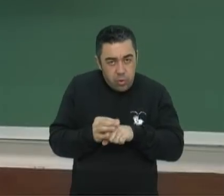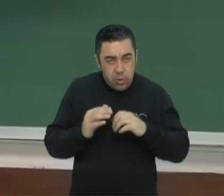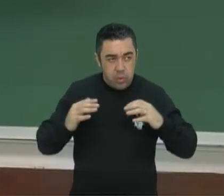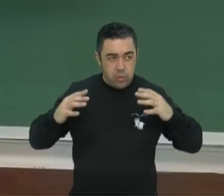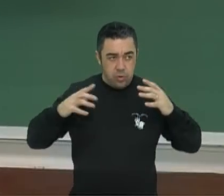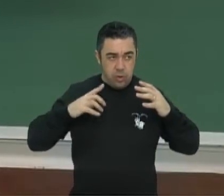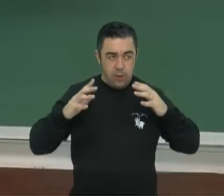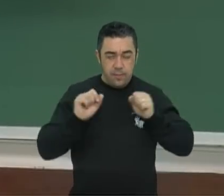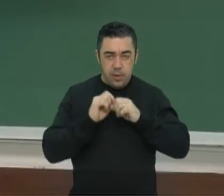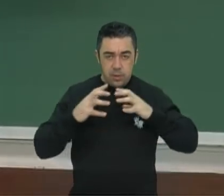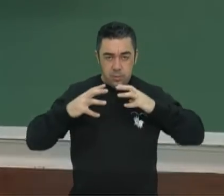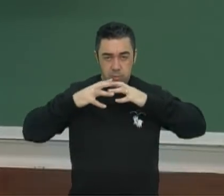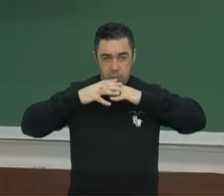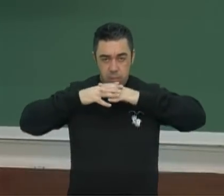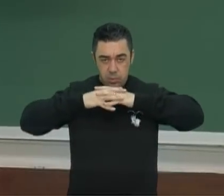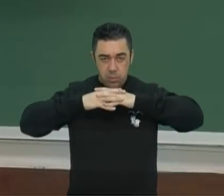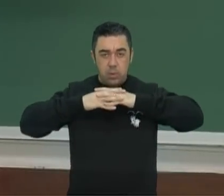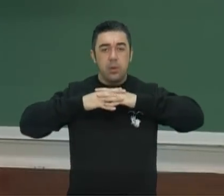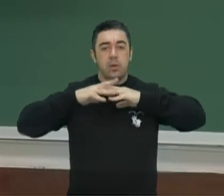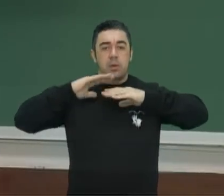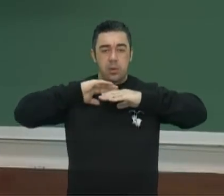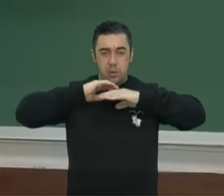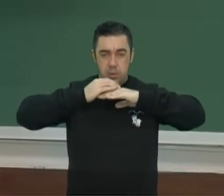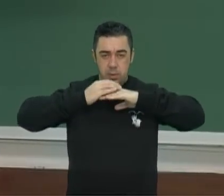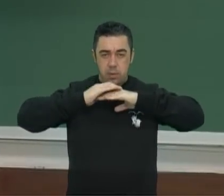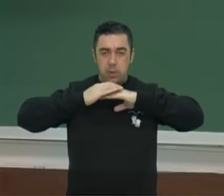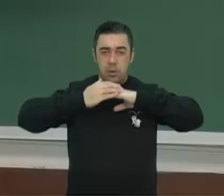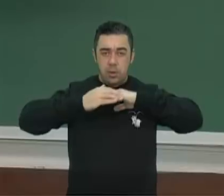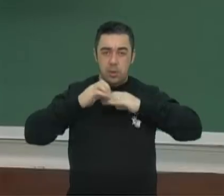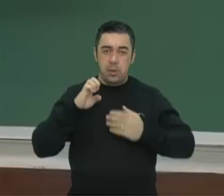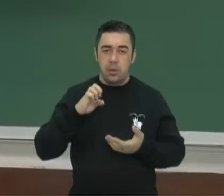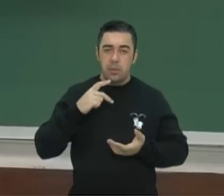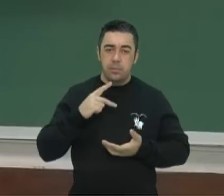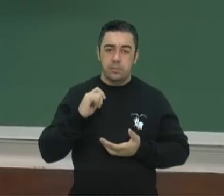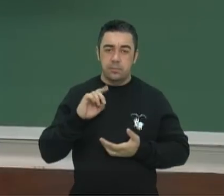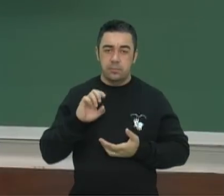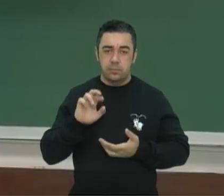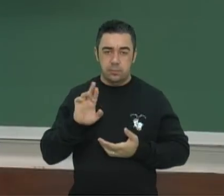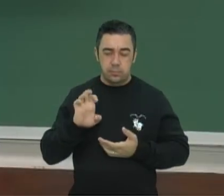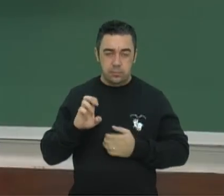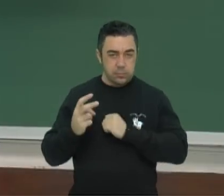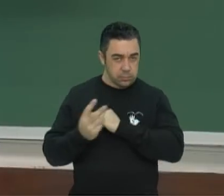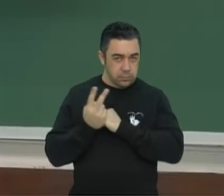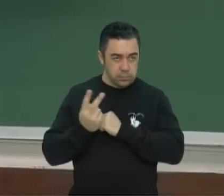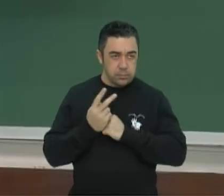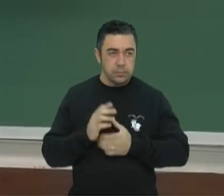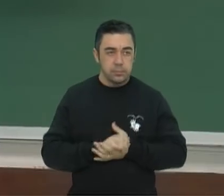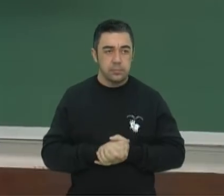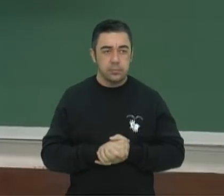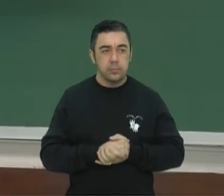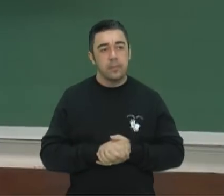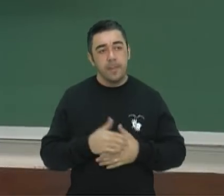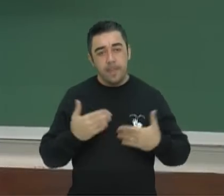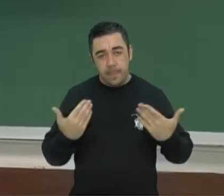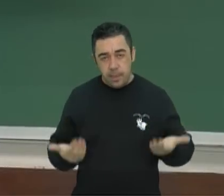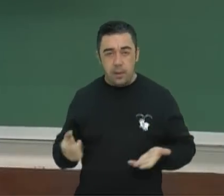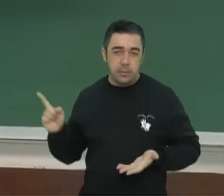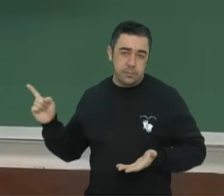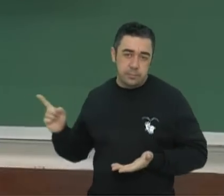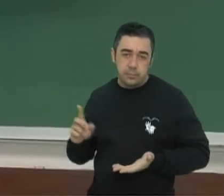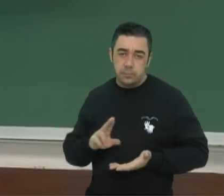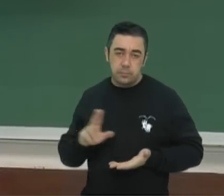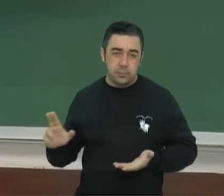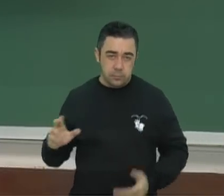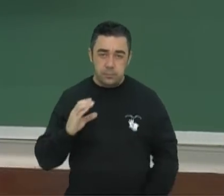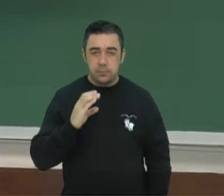tecidos, né, que se afastaram, vem uma camadinha de epiderme, né, fazendo essa cobertura ali. Isso, o resultado disso é o que a gente vai